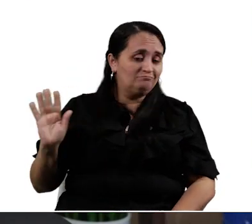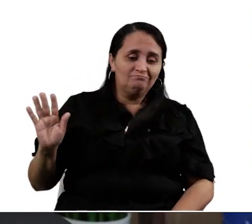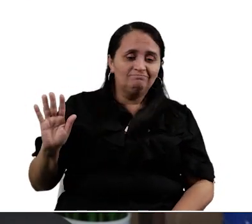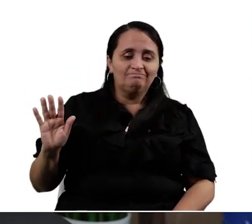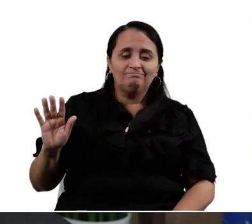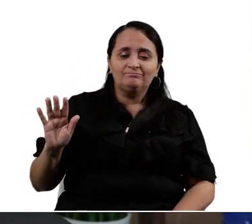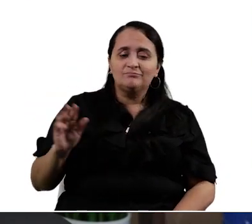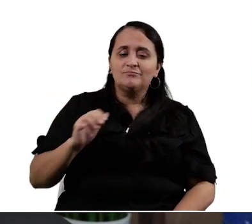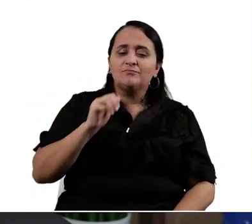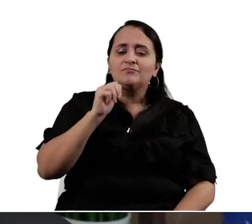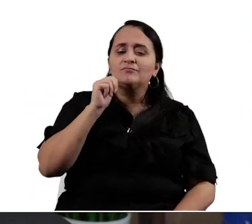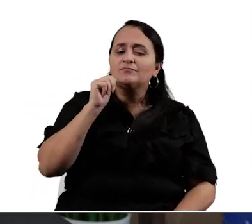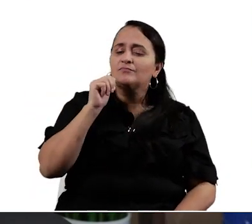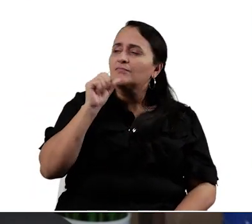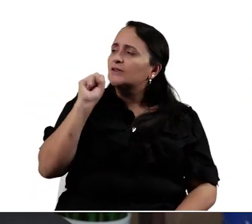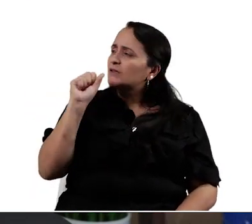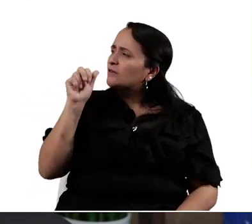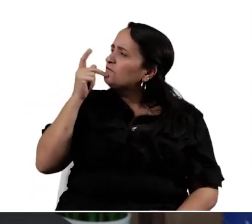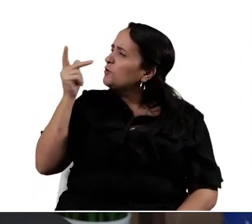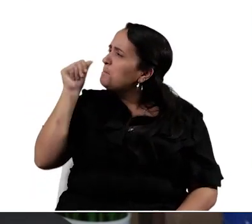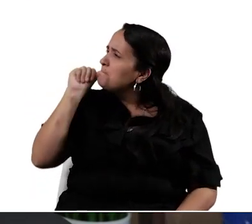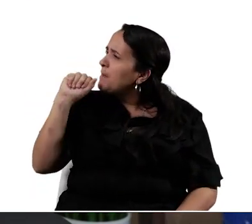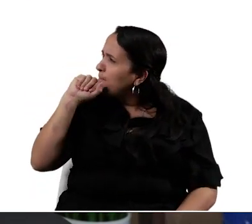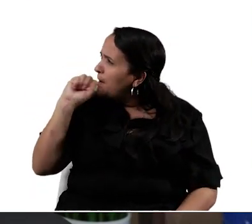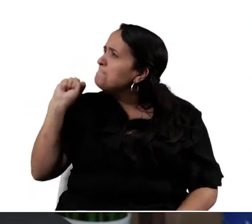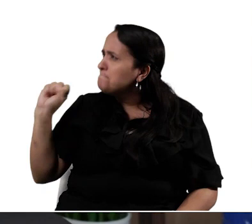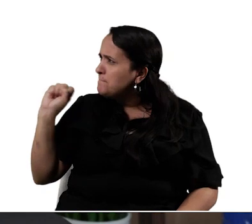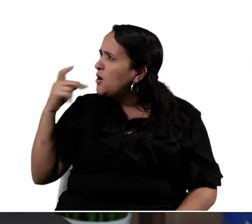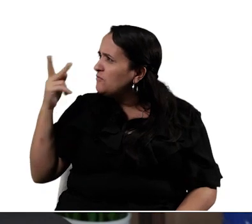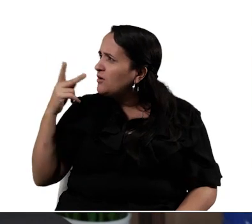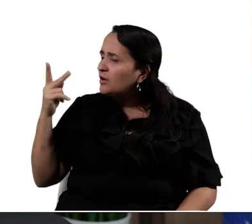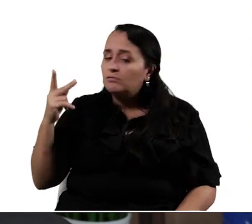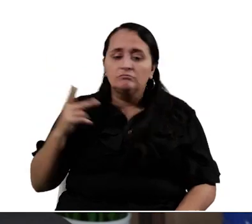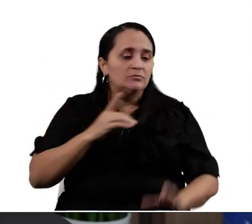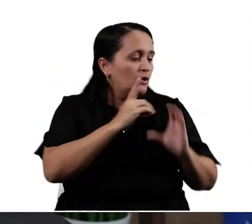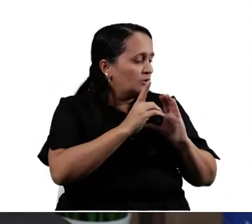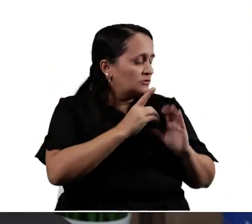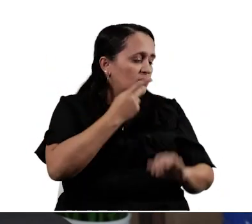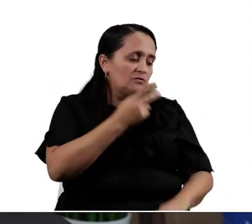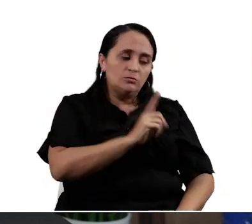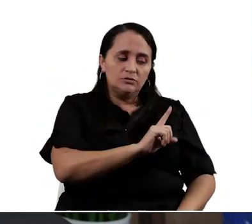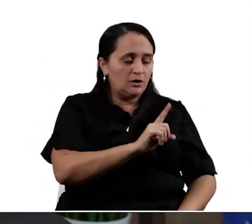mamãe, você pode falar isso para os meus colegas? E a coordenadora da escola interveio. Não precisa,